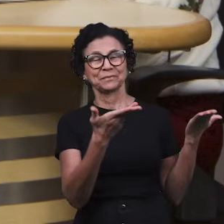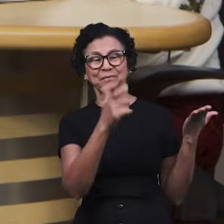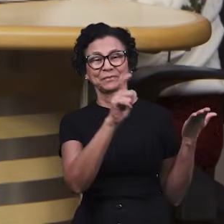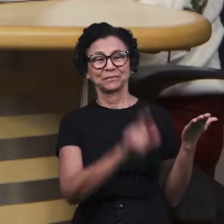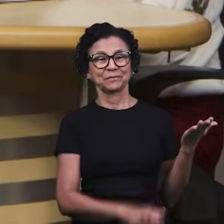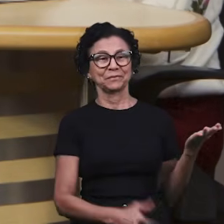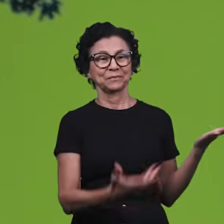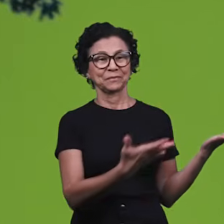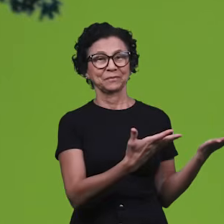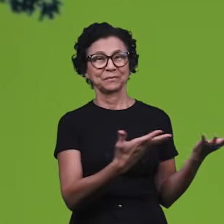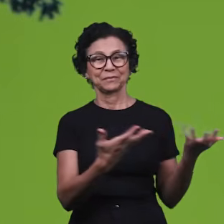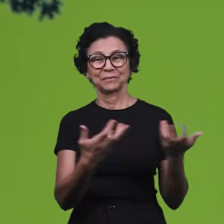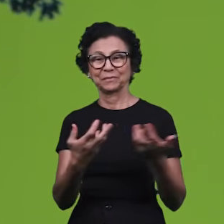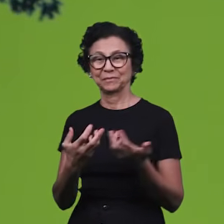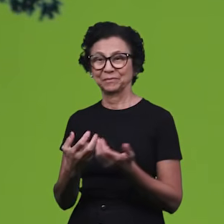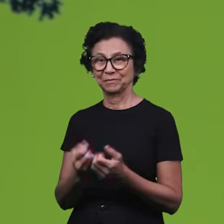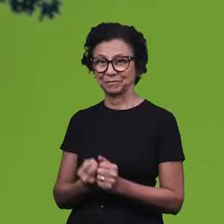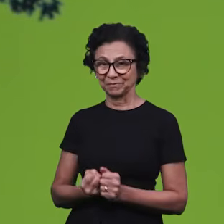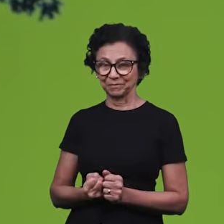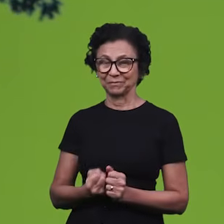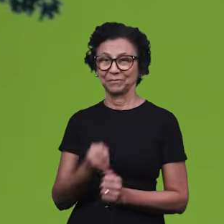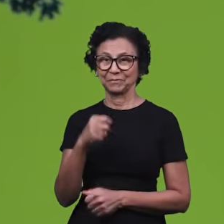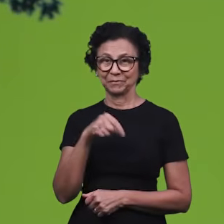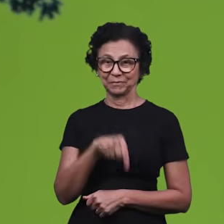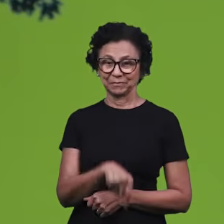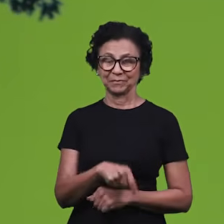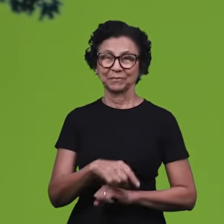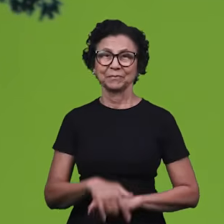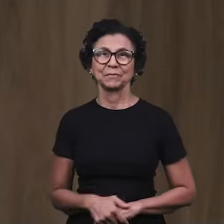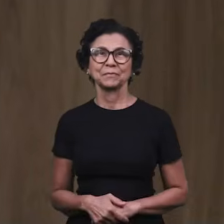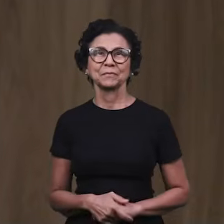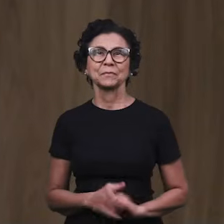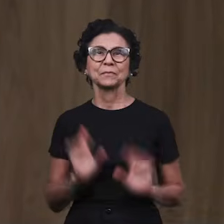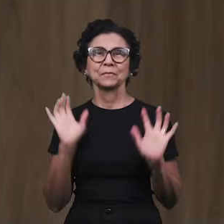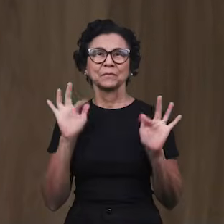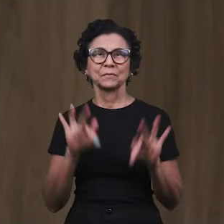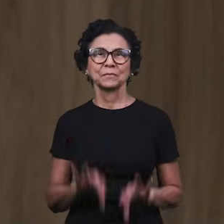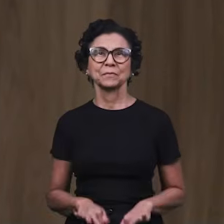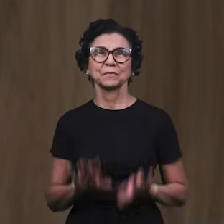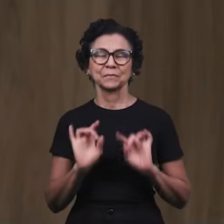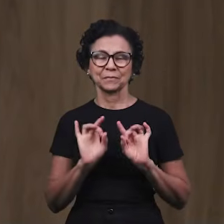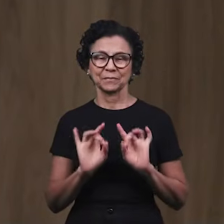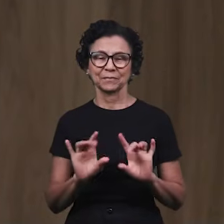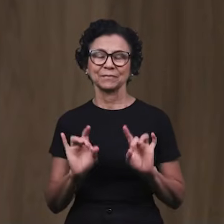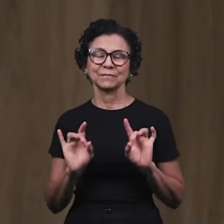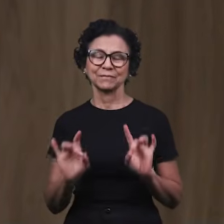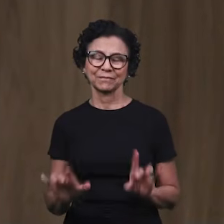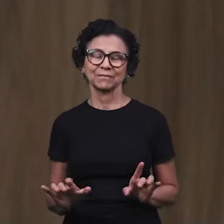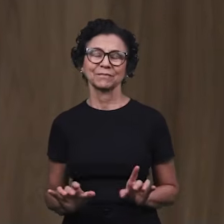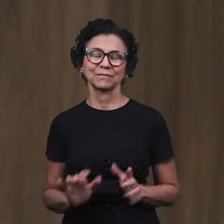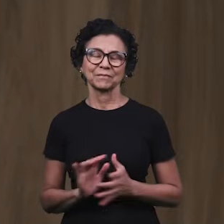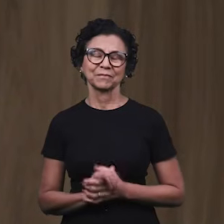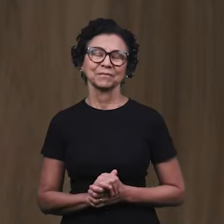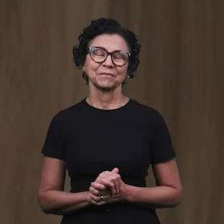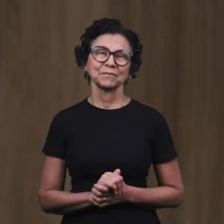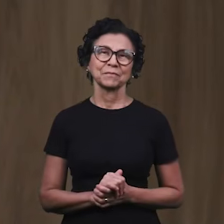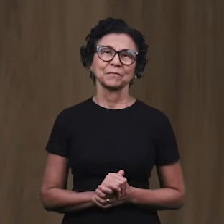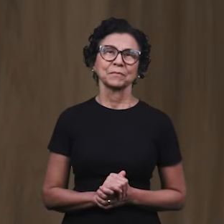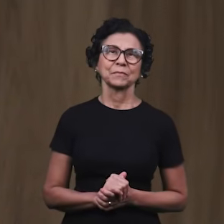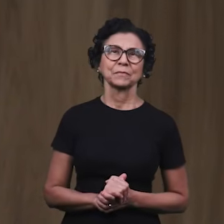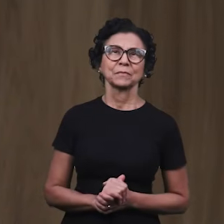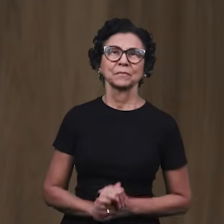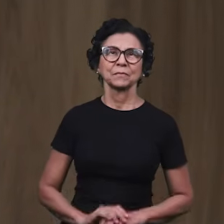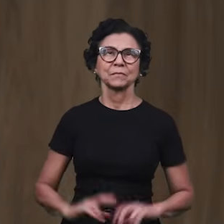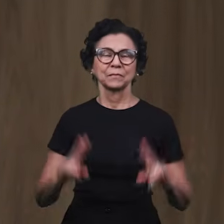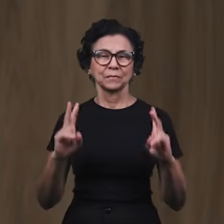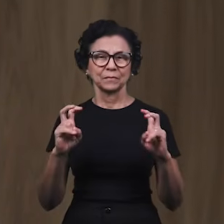de Parauapebas. E ela veio hoje para o encerramento especial, né? Nós estamos encerrando esse tema,